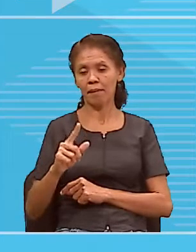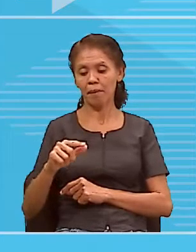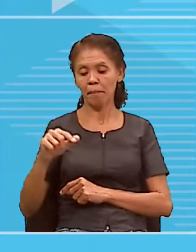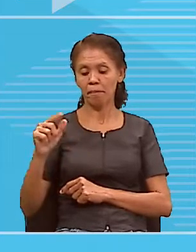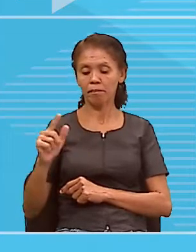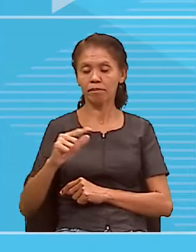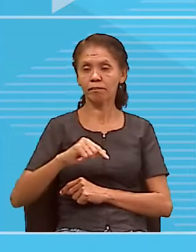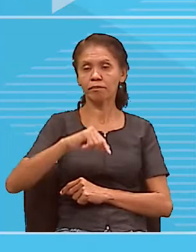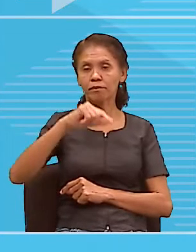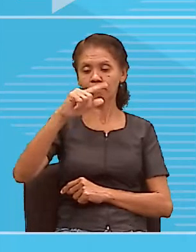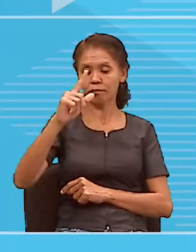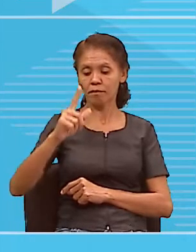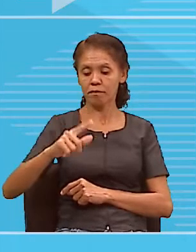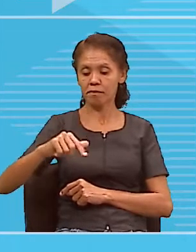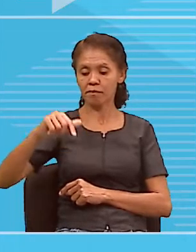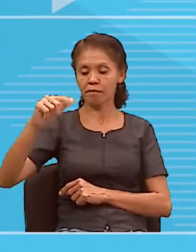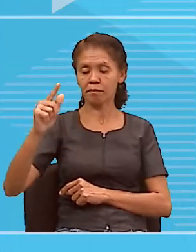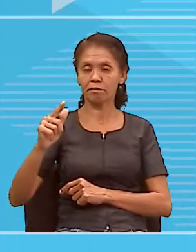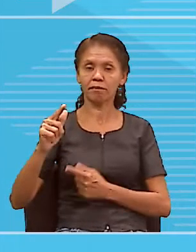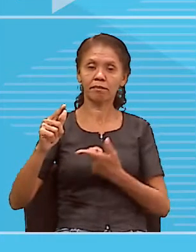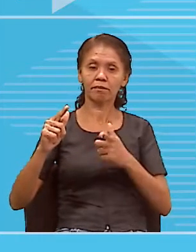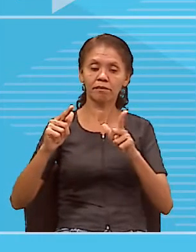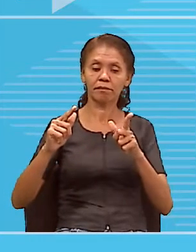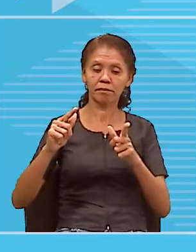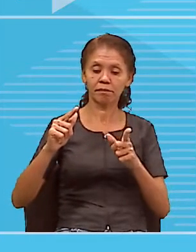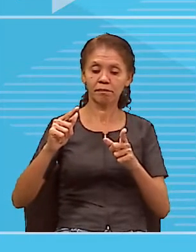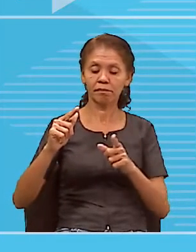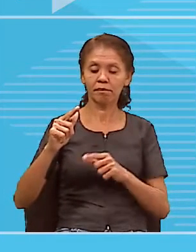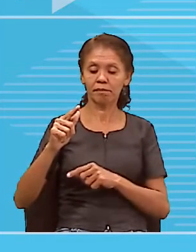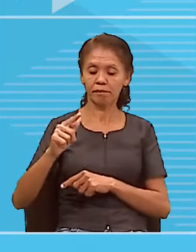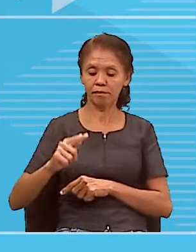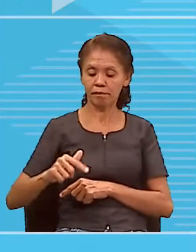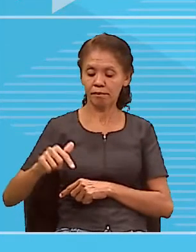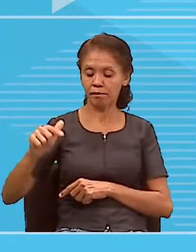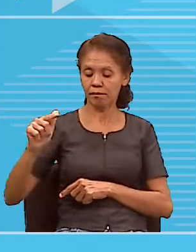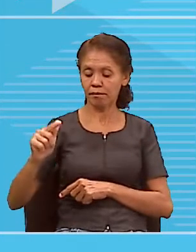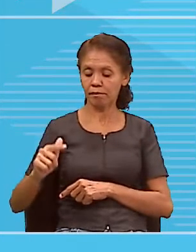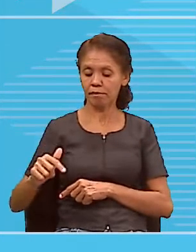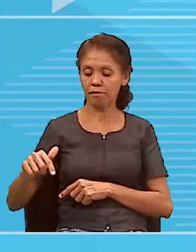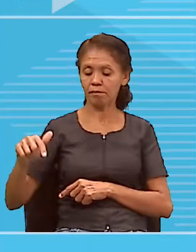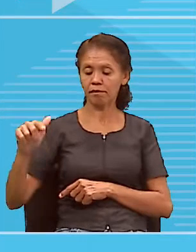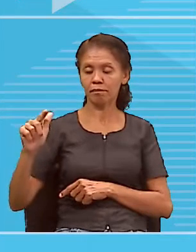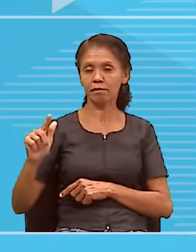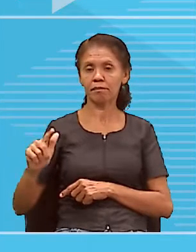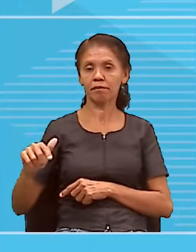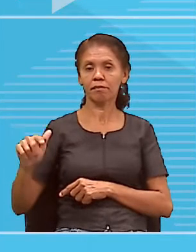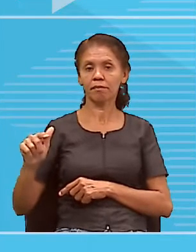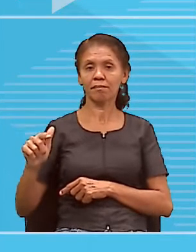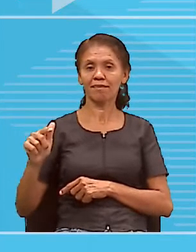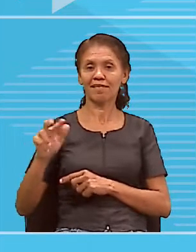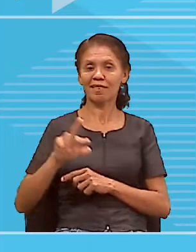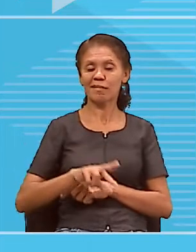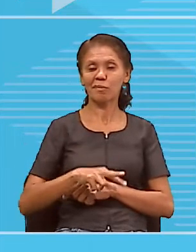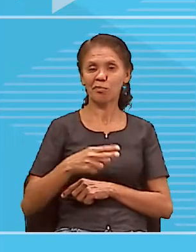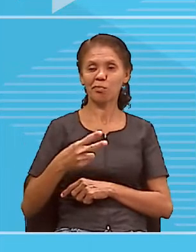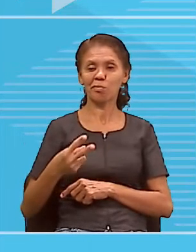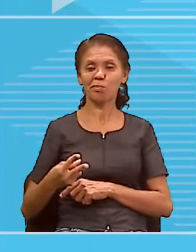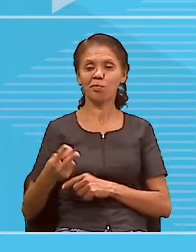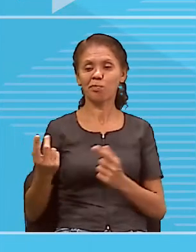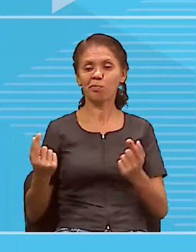cima e a outra terá uma amplitude para baixo então elas vão ser Opostas